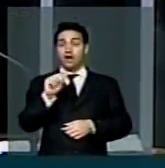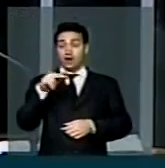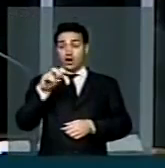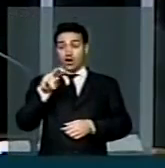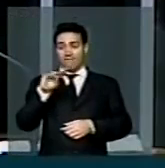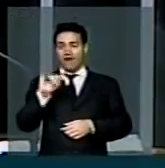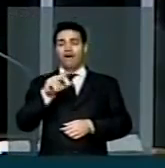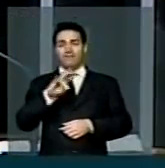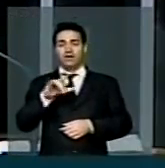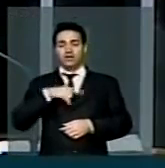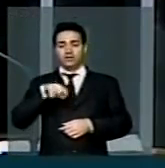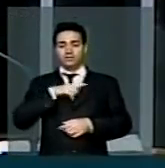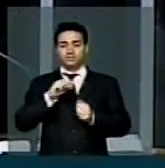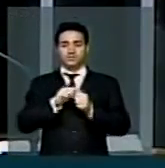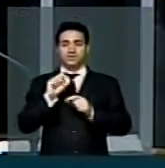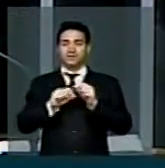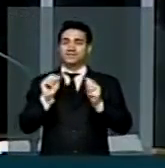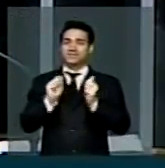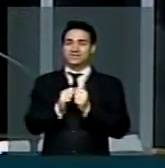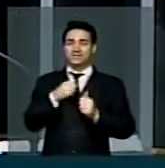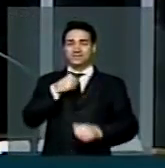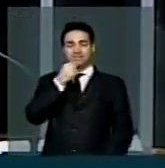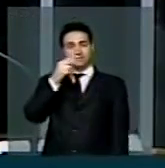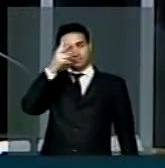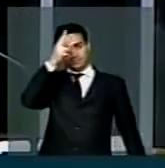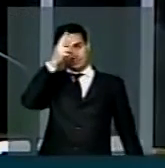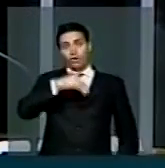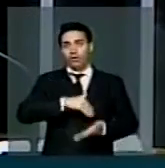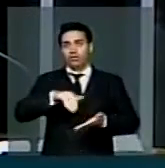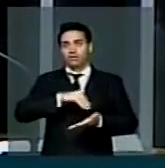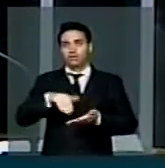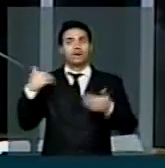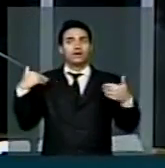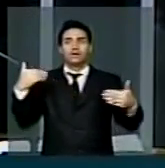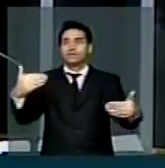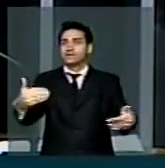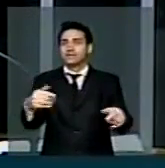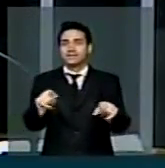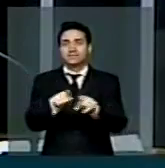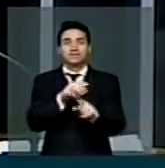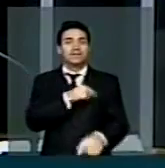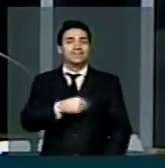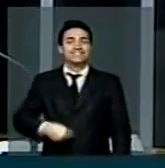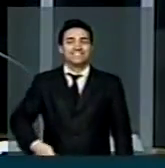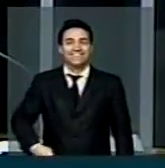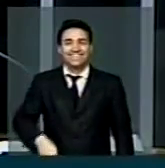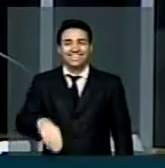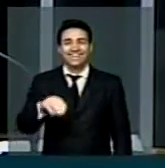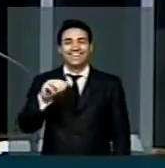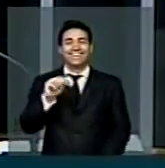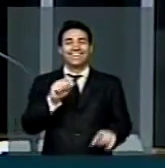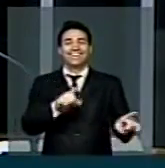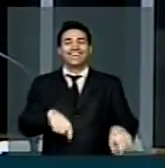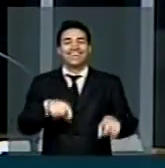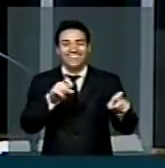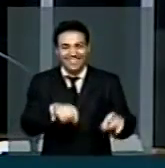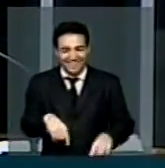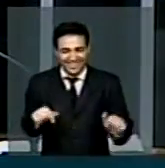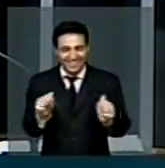onde estaremos com o ministro da Agricultura, Nery Geller, e também com o presidente do DENIT, tratando de assuntos da